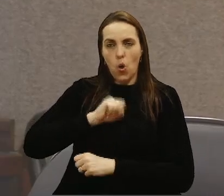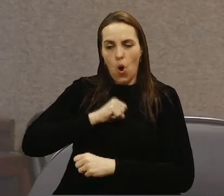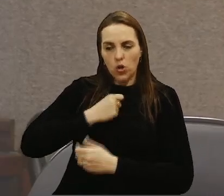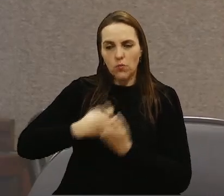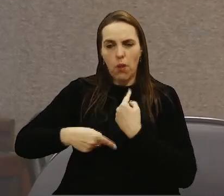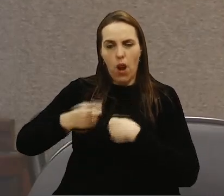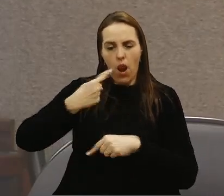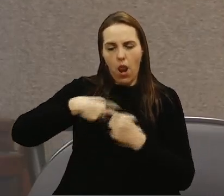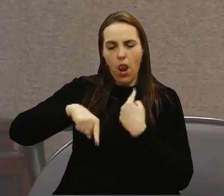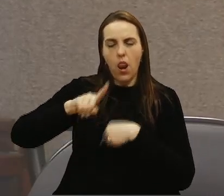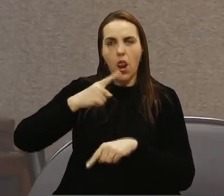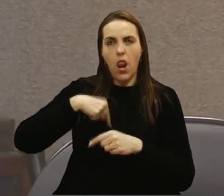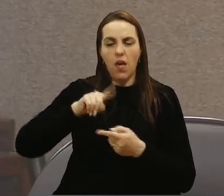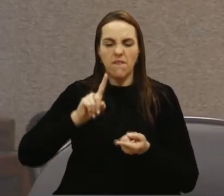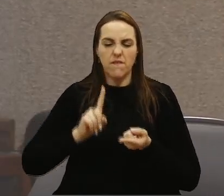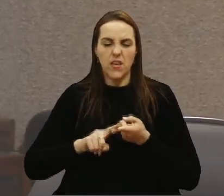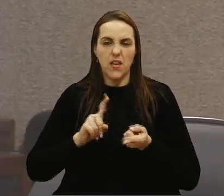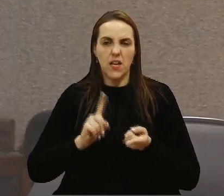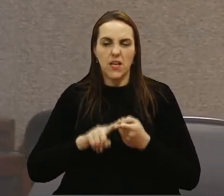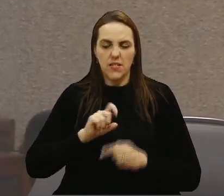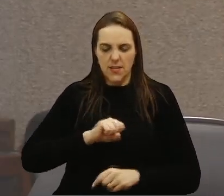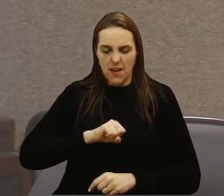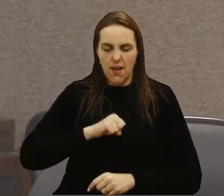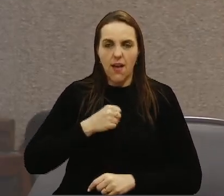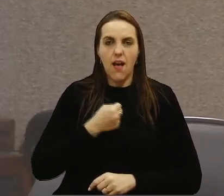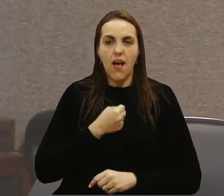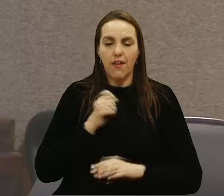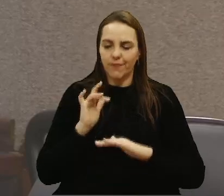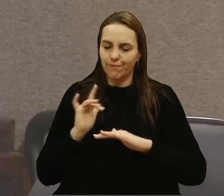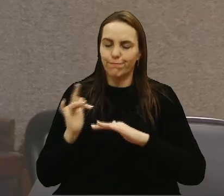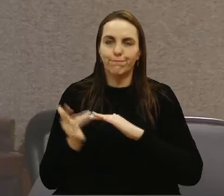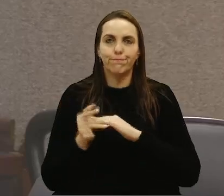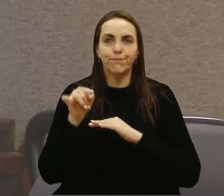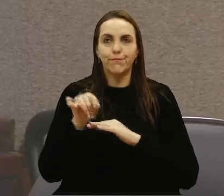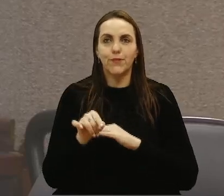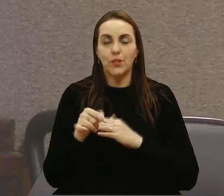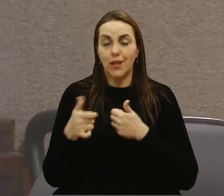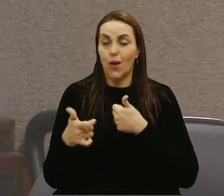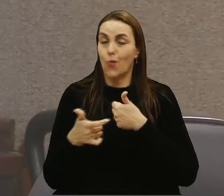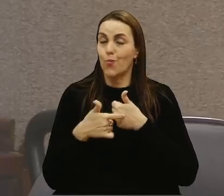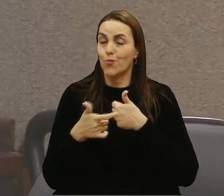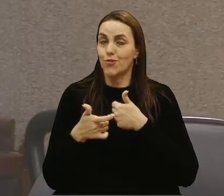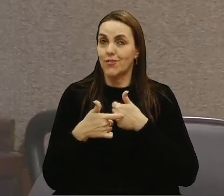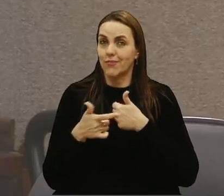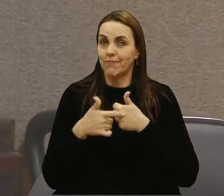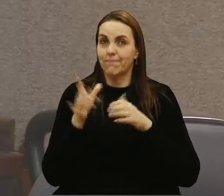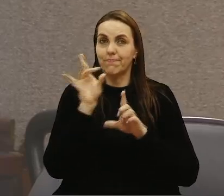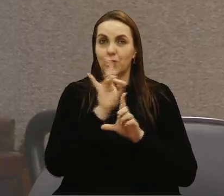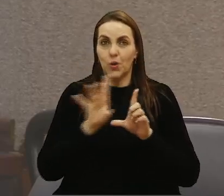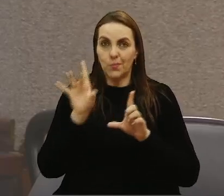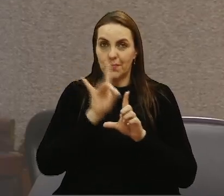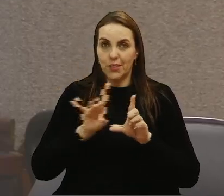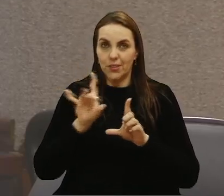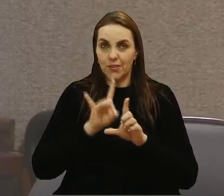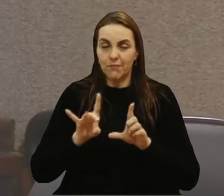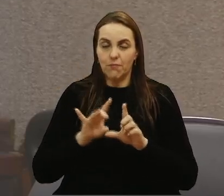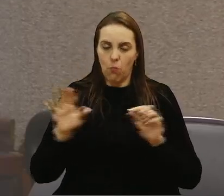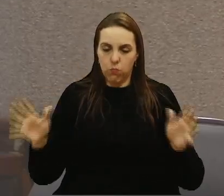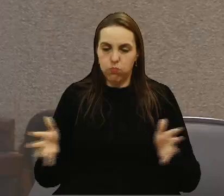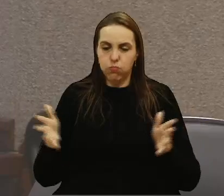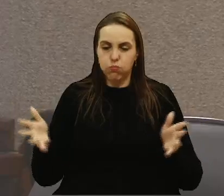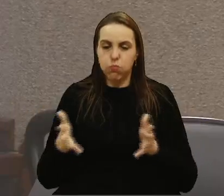é legitimada, esse ódio, essa raiva, nas redes sociais, através de curtidas, de compartilhamentos,